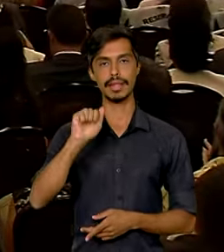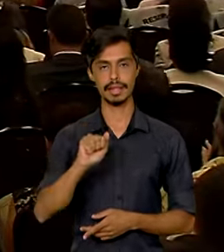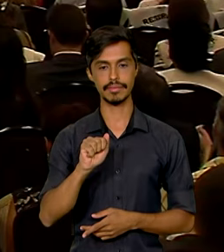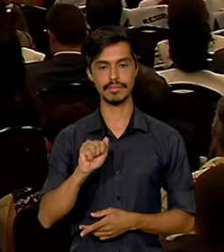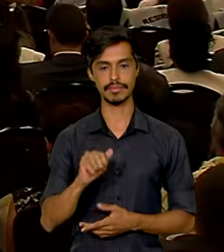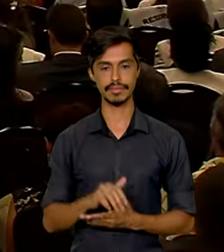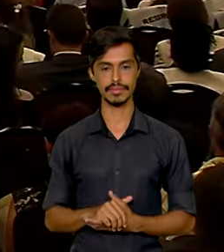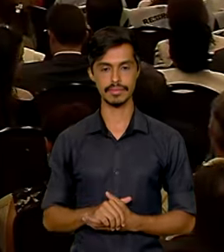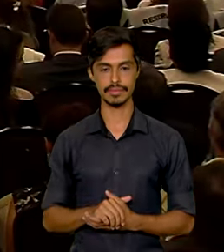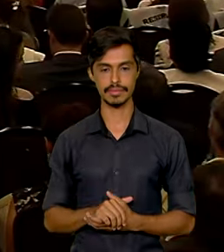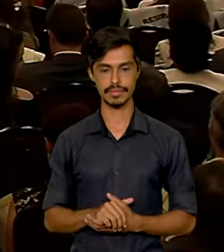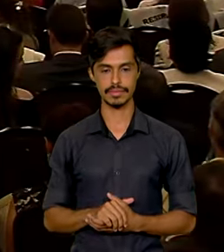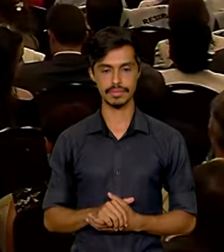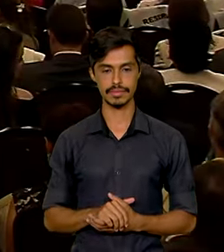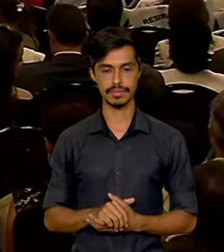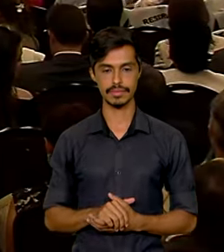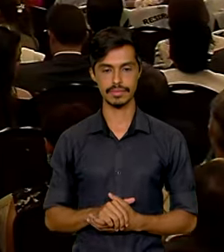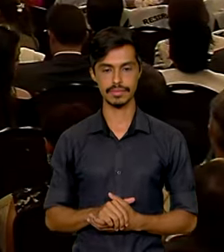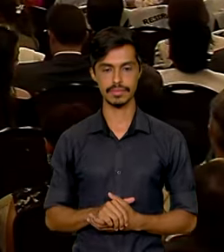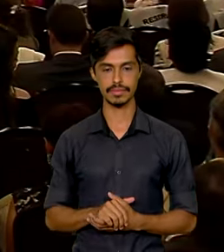SECOM, da presidência.